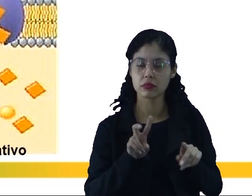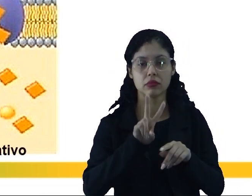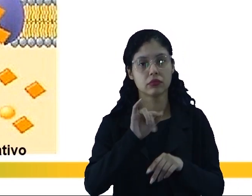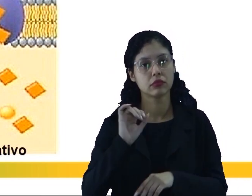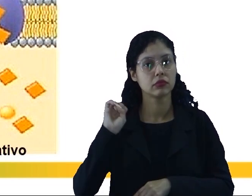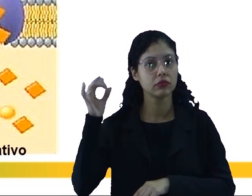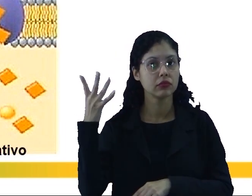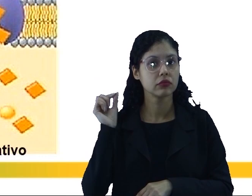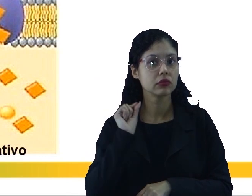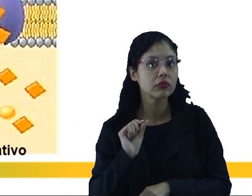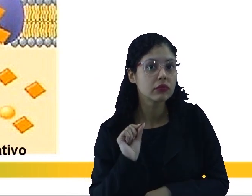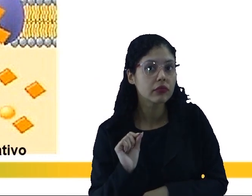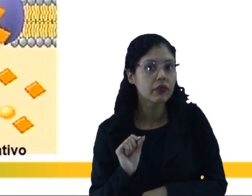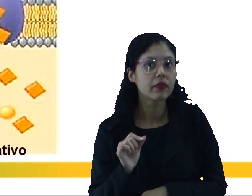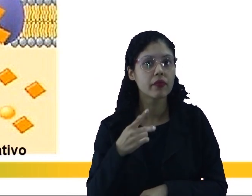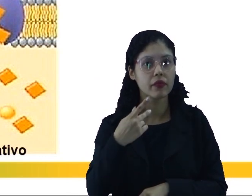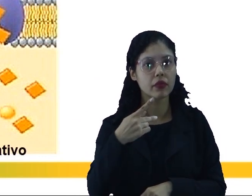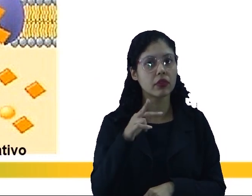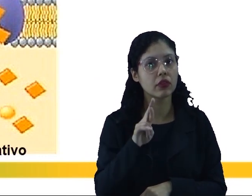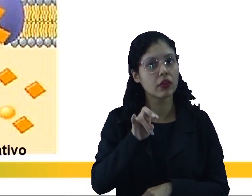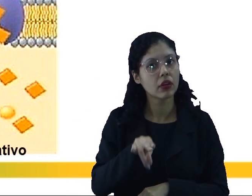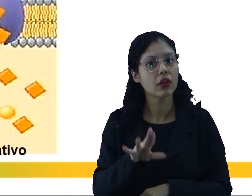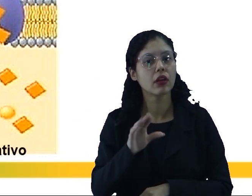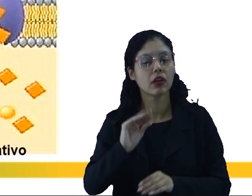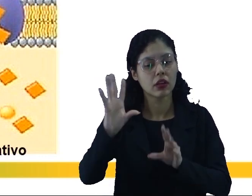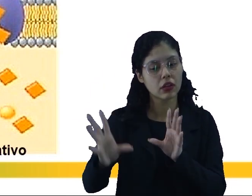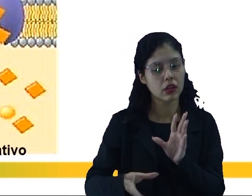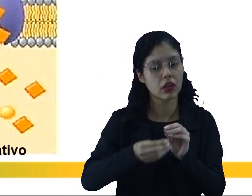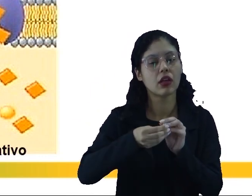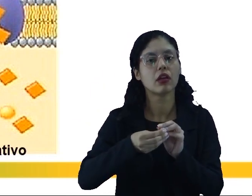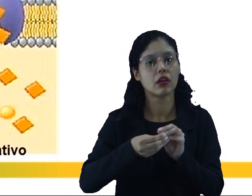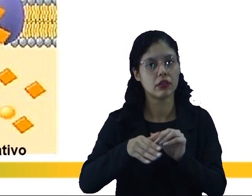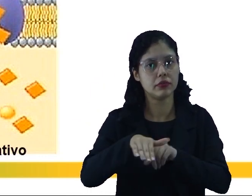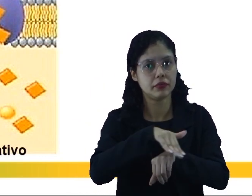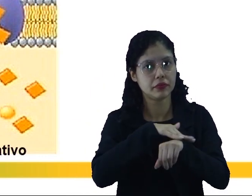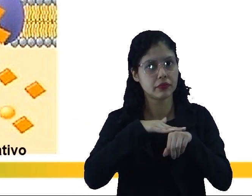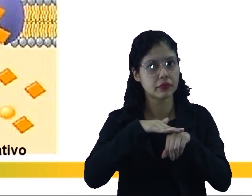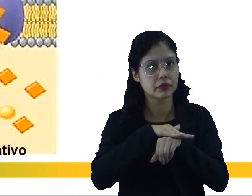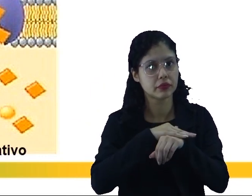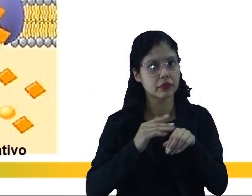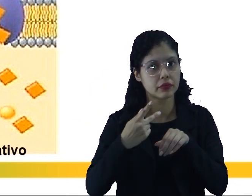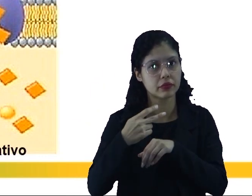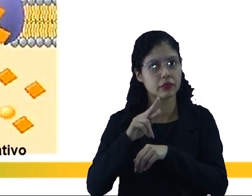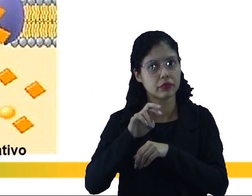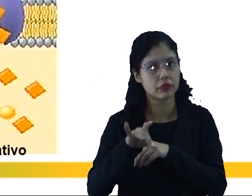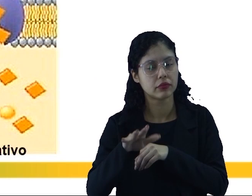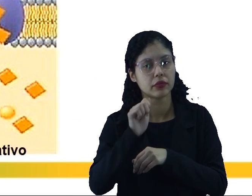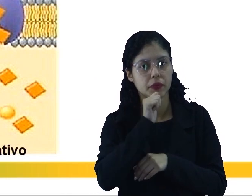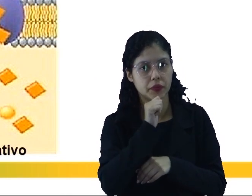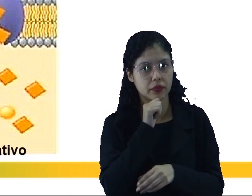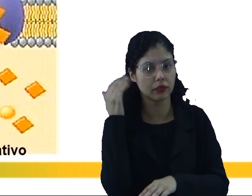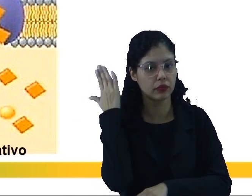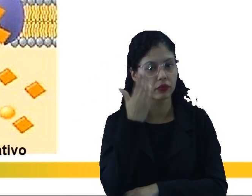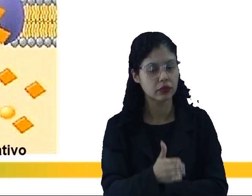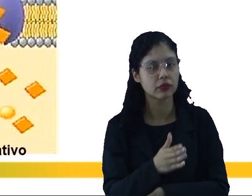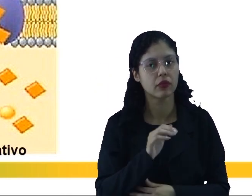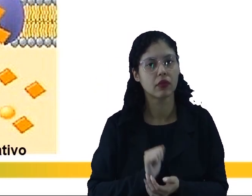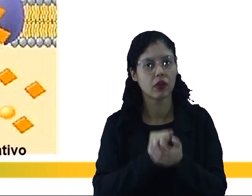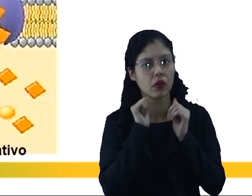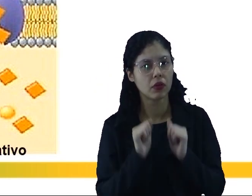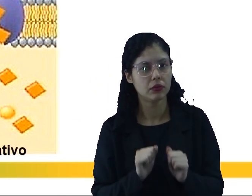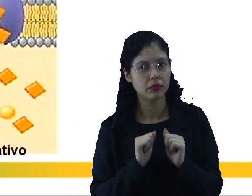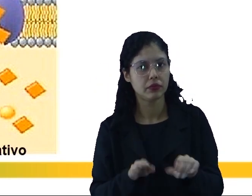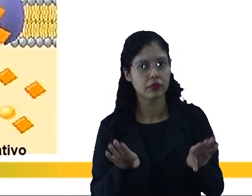vai acontecer por meio das proteínas que compõem a membrana plasmática. Essa proteína ela pode ter um canal direto ou ela